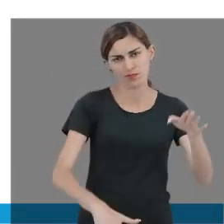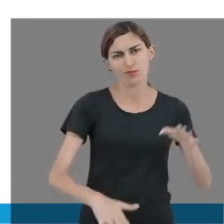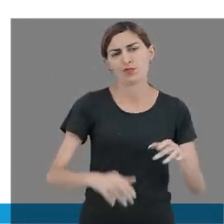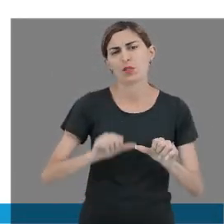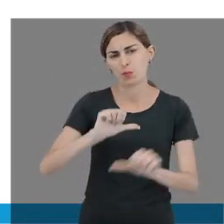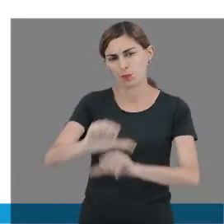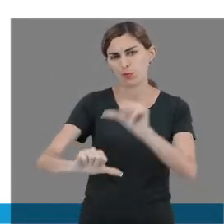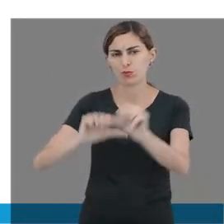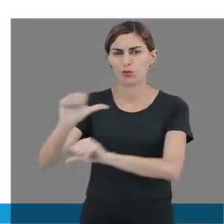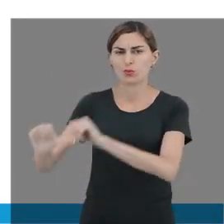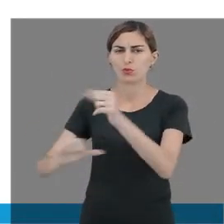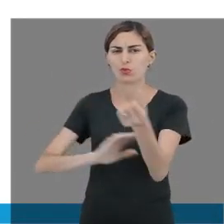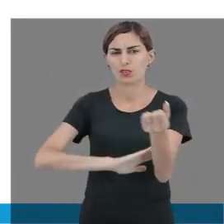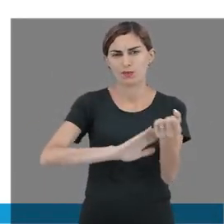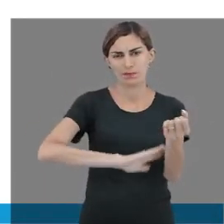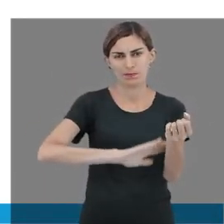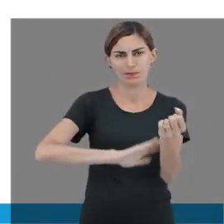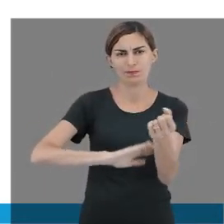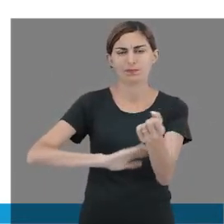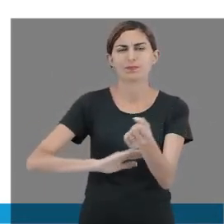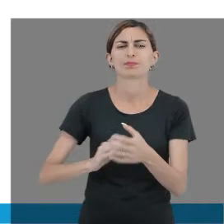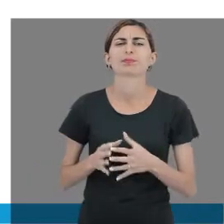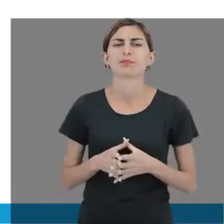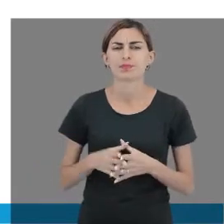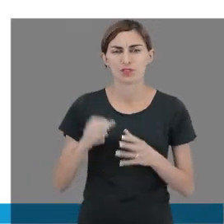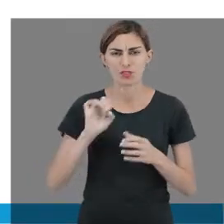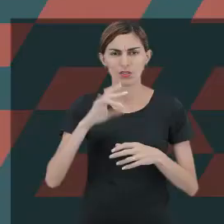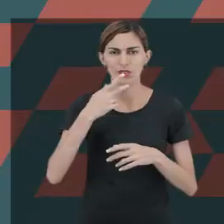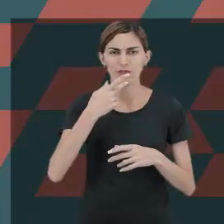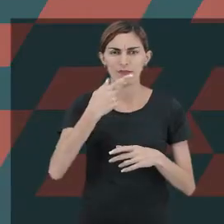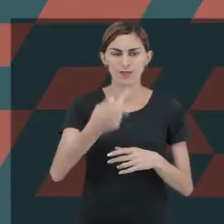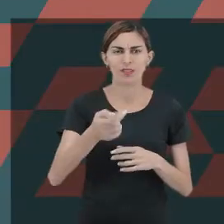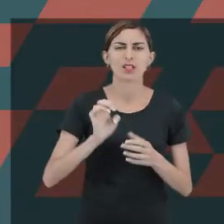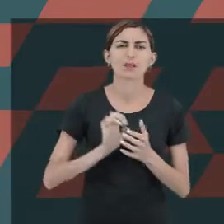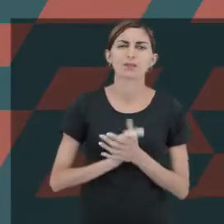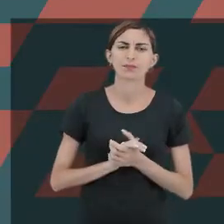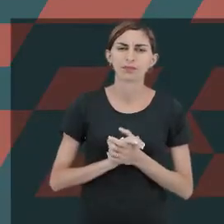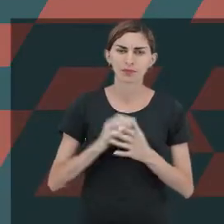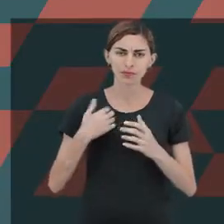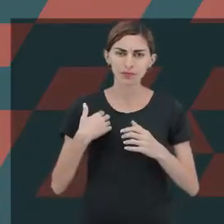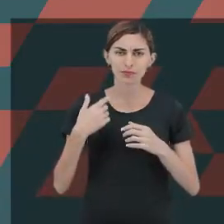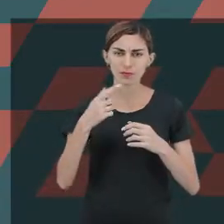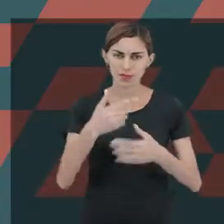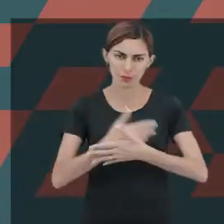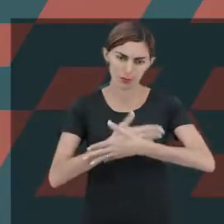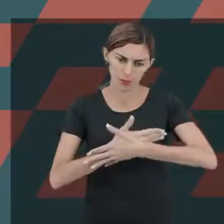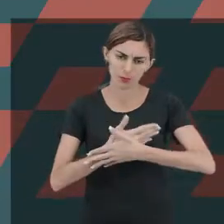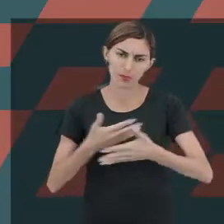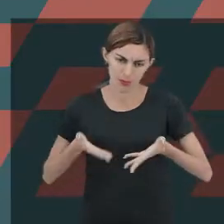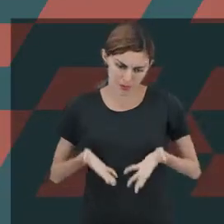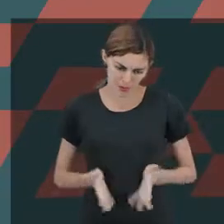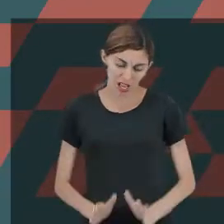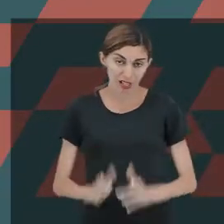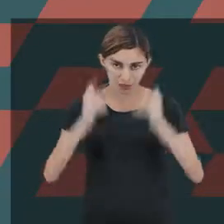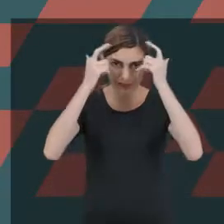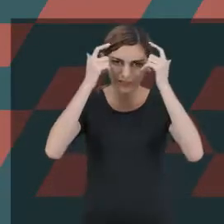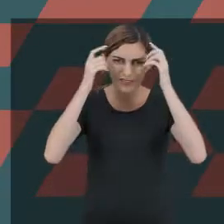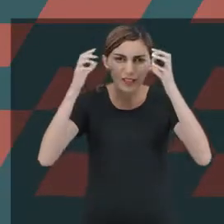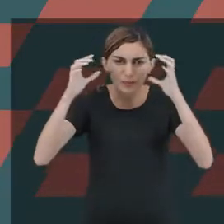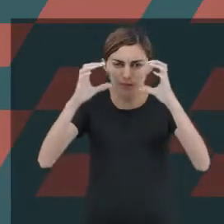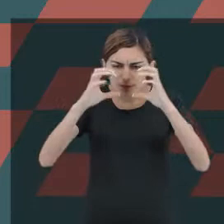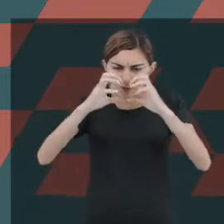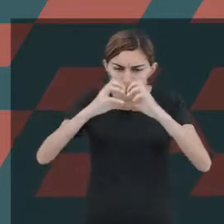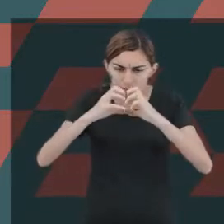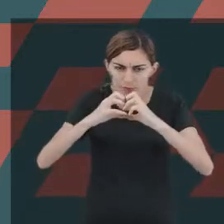de irritabilidade numa fase inicial. Então, aqui só para a gente falar do que é hiperestabilidade, o bebê, quando ele nasce, o cérebro é muito imaturo, ele é todo